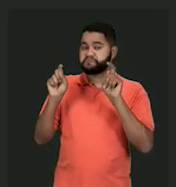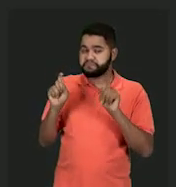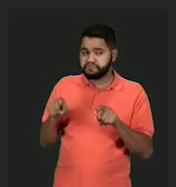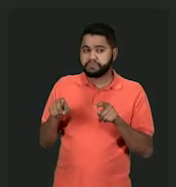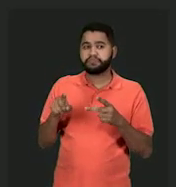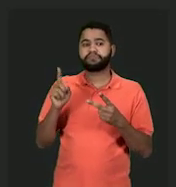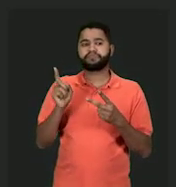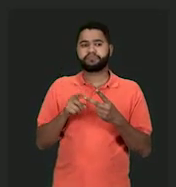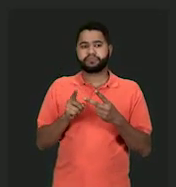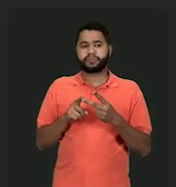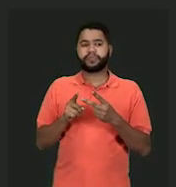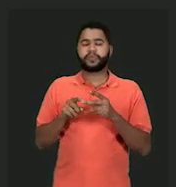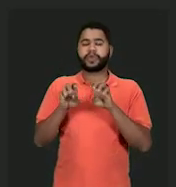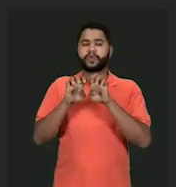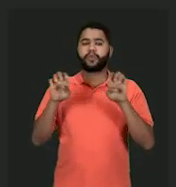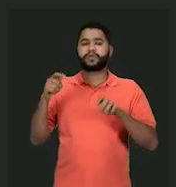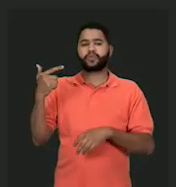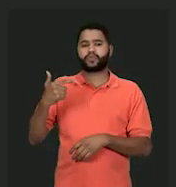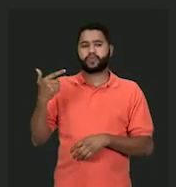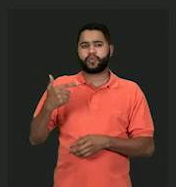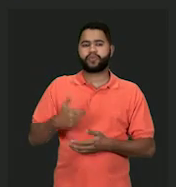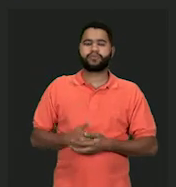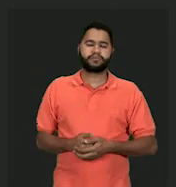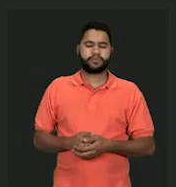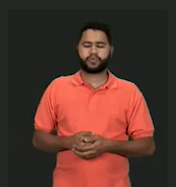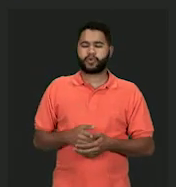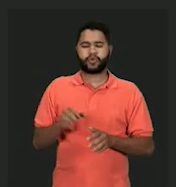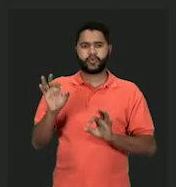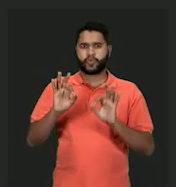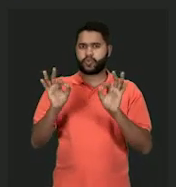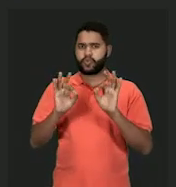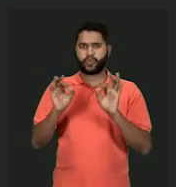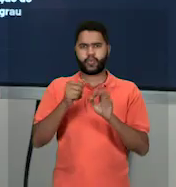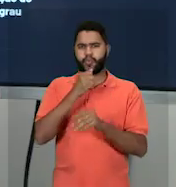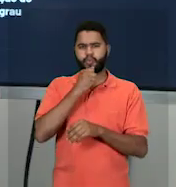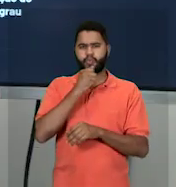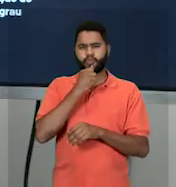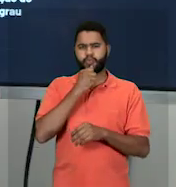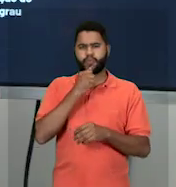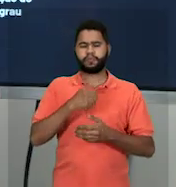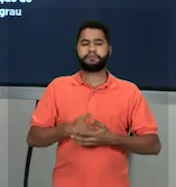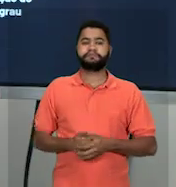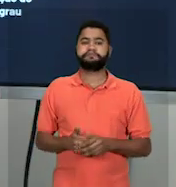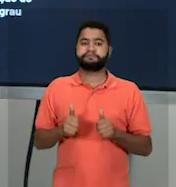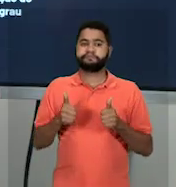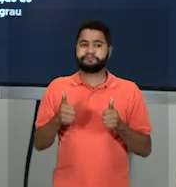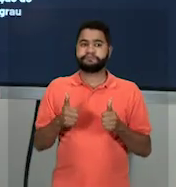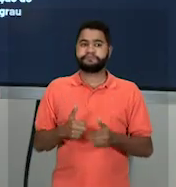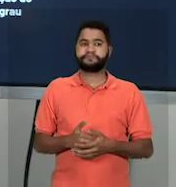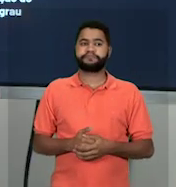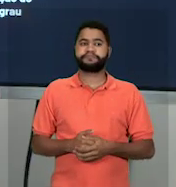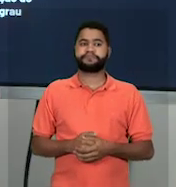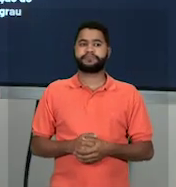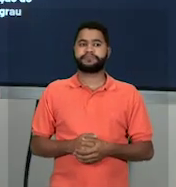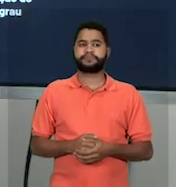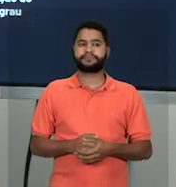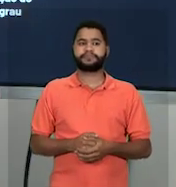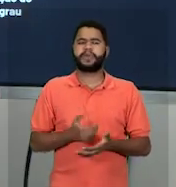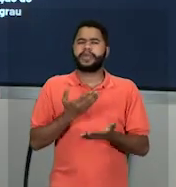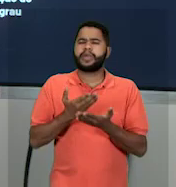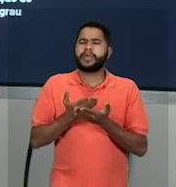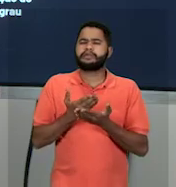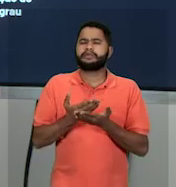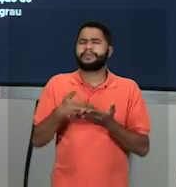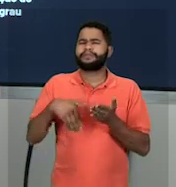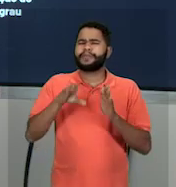e essa equação Aqui é do 2º grau nós não vamos mexer com equação do 2º grau por enquanto Beleza então é